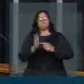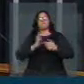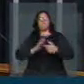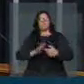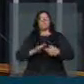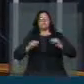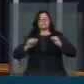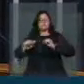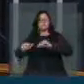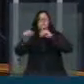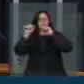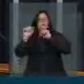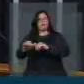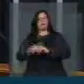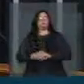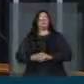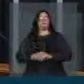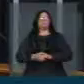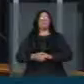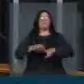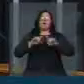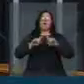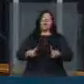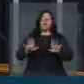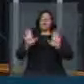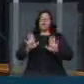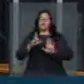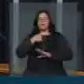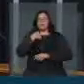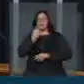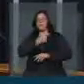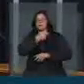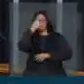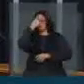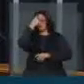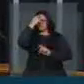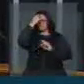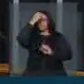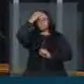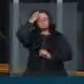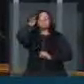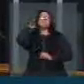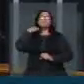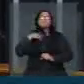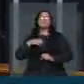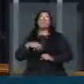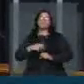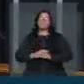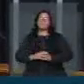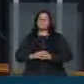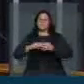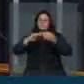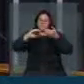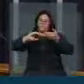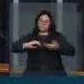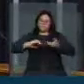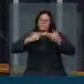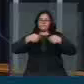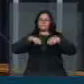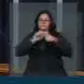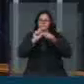Agora, qual a grande reflexão que nós, do Parlamento, precisamos fazer?